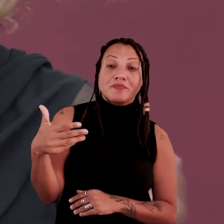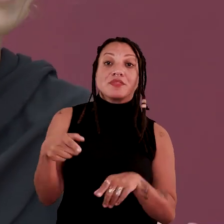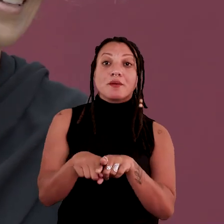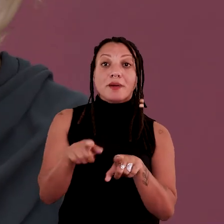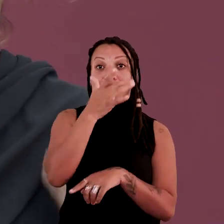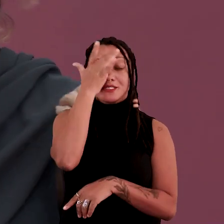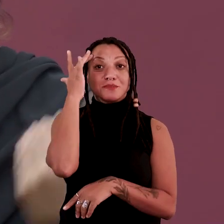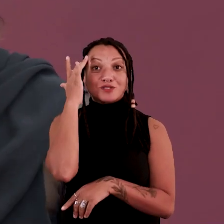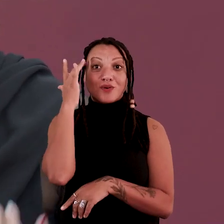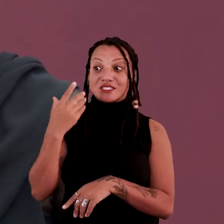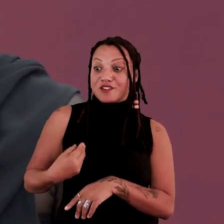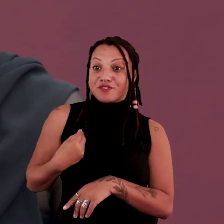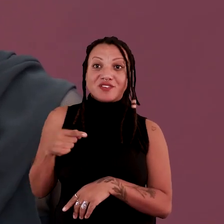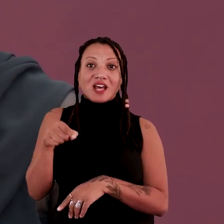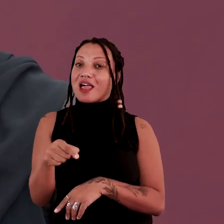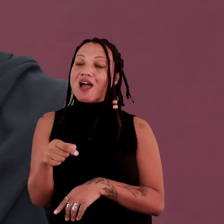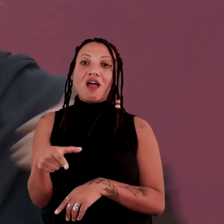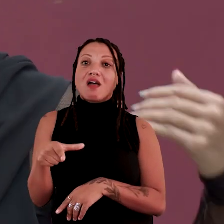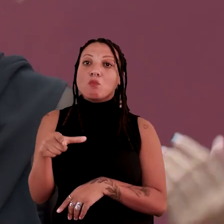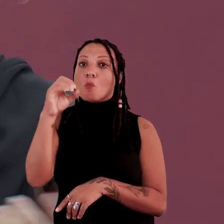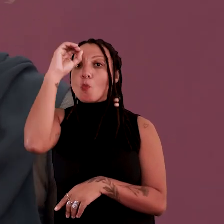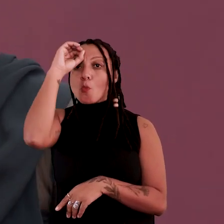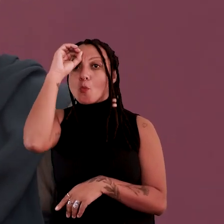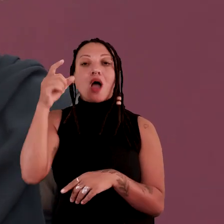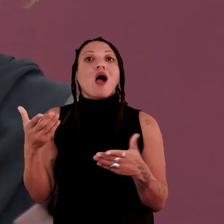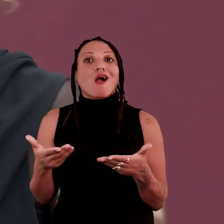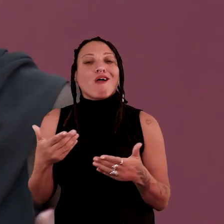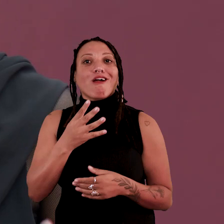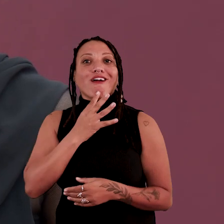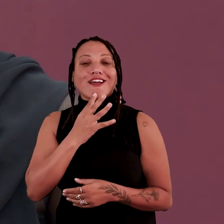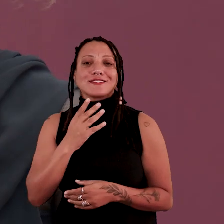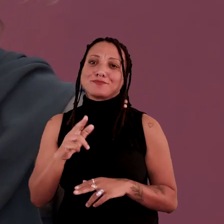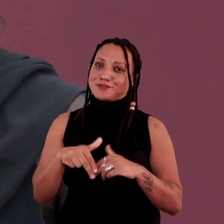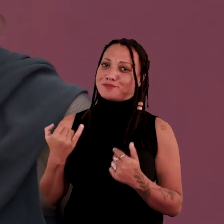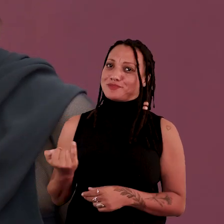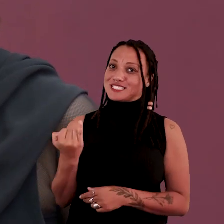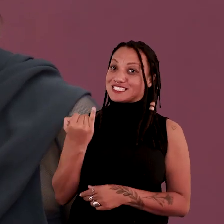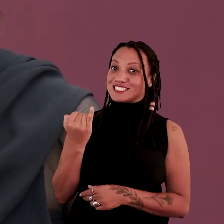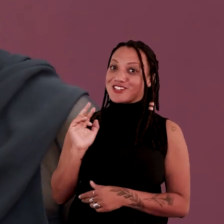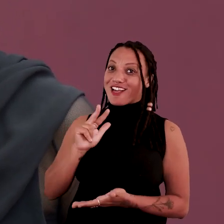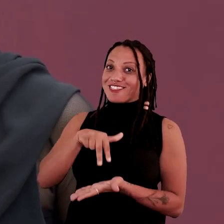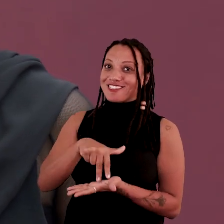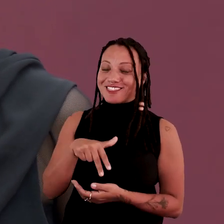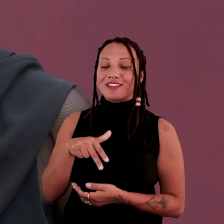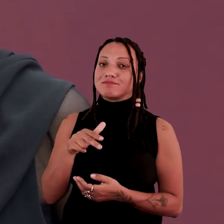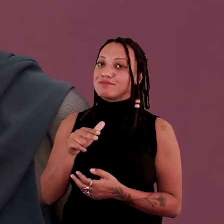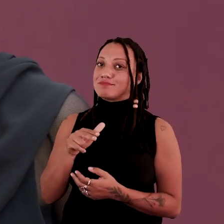uma responsabilidade, né, representar o bairro de São Benedito, tá todo mundo lá na torcida acompanhando as dinâmicas aqui da